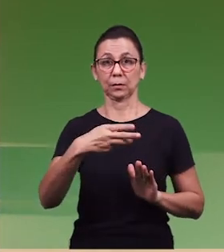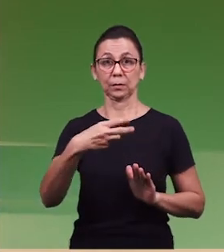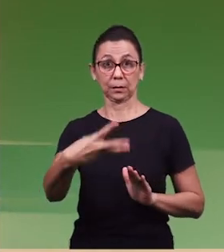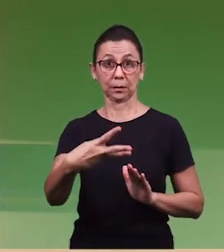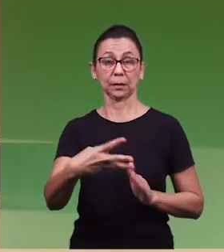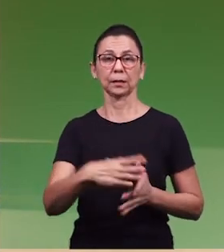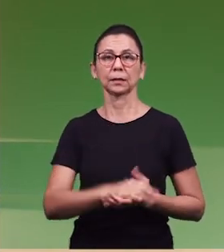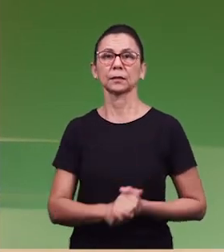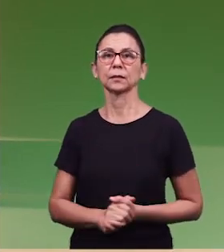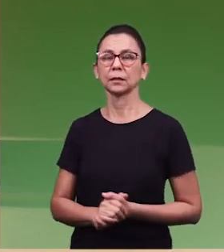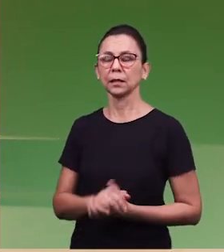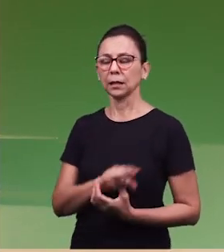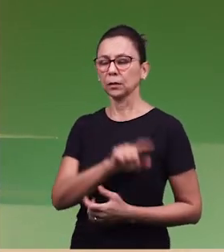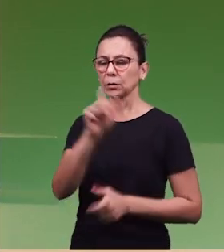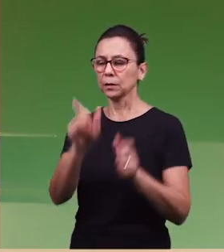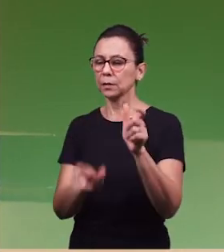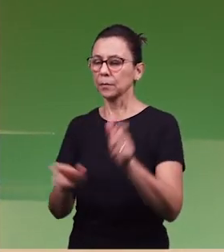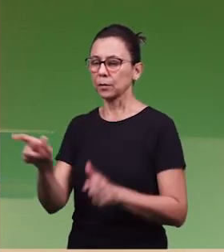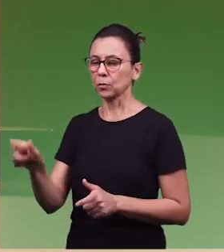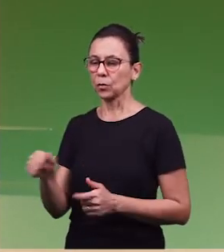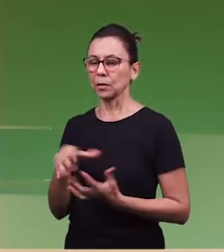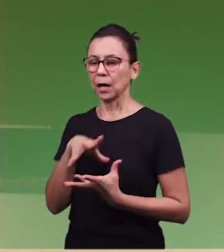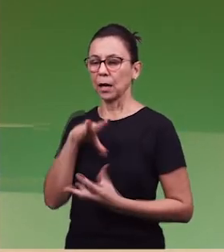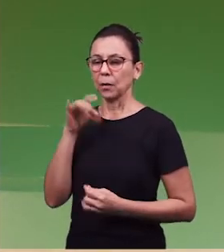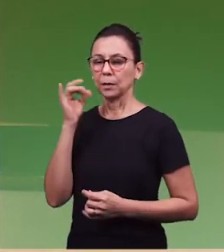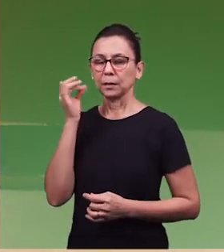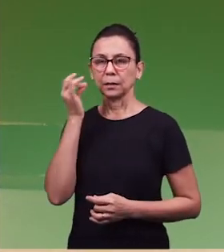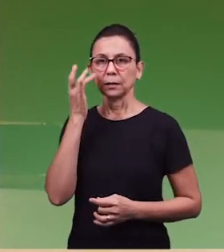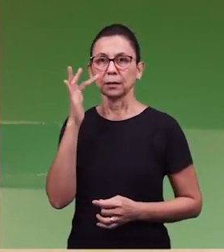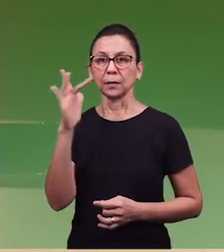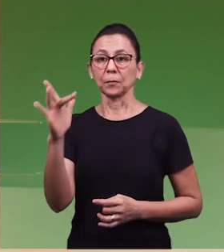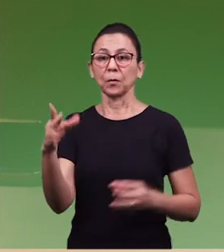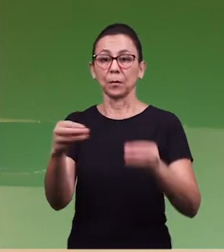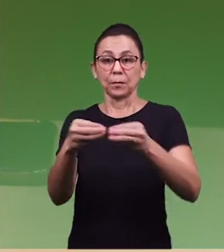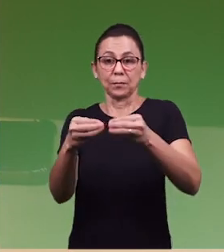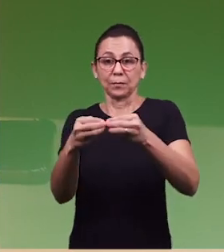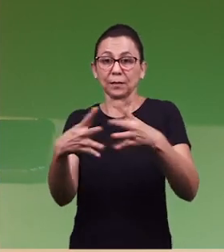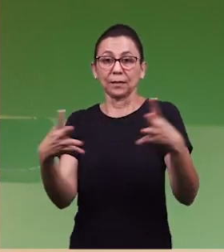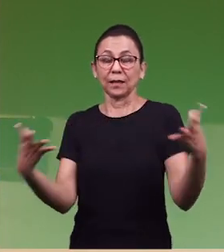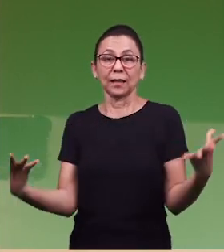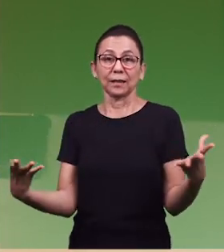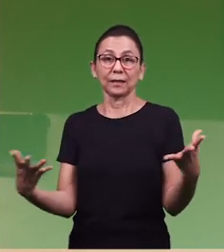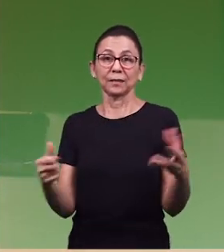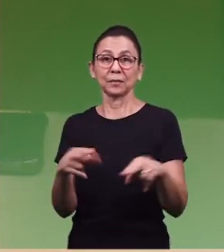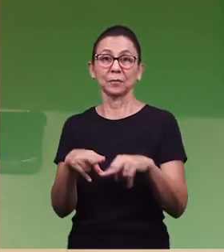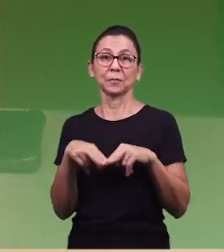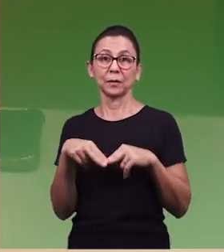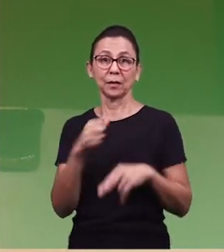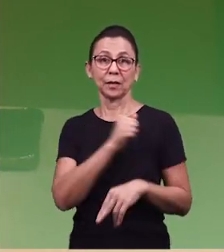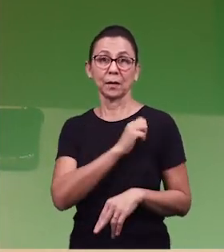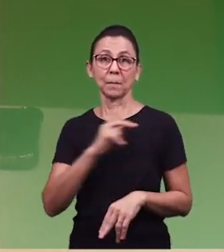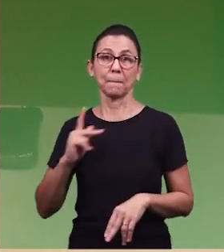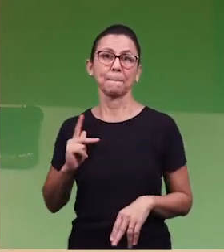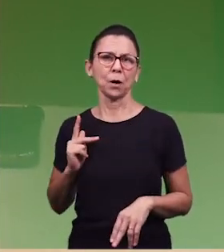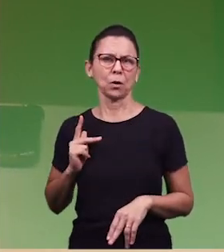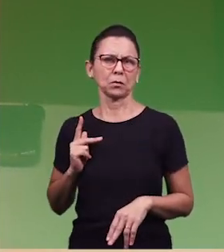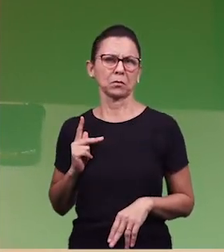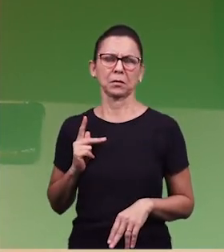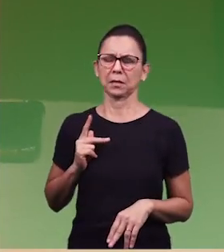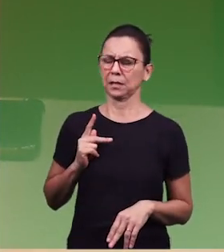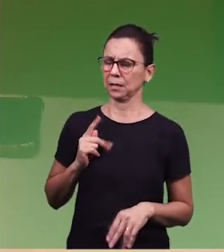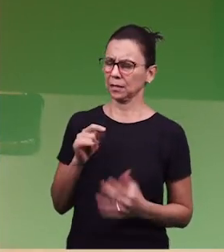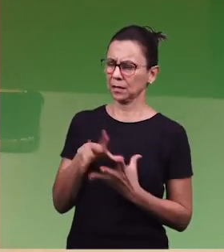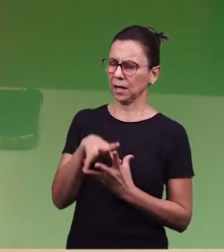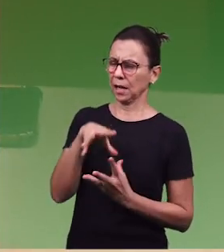temor e muitas maravilhas e sinais se faziam pelos apóstolos. Por que em toda a alma havia temor? Porque o temor